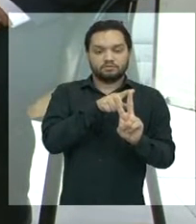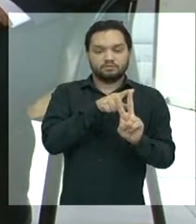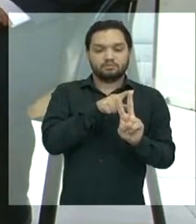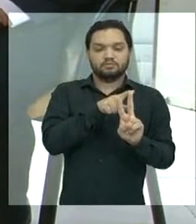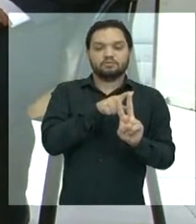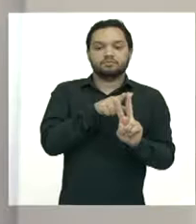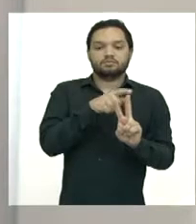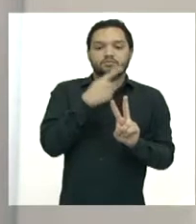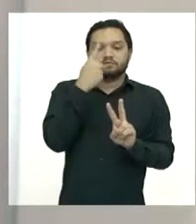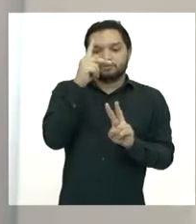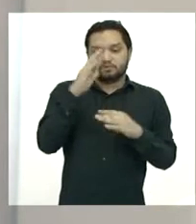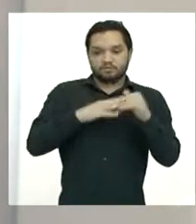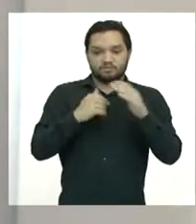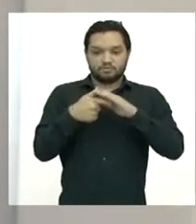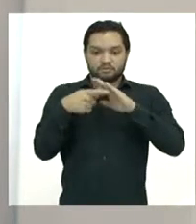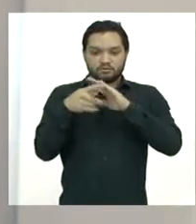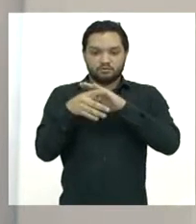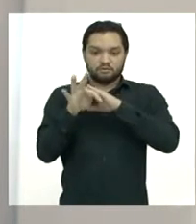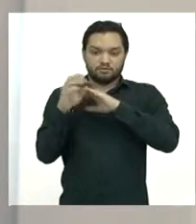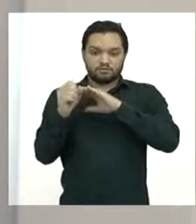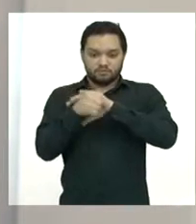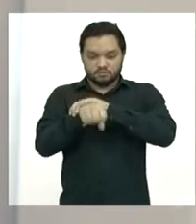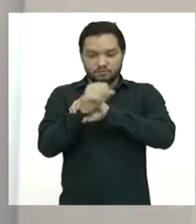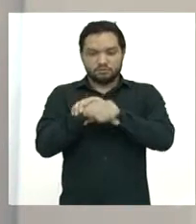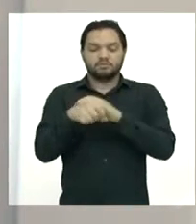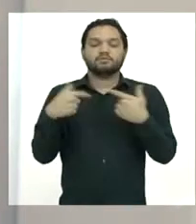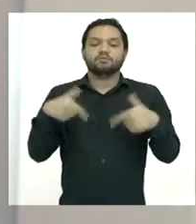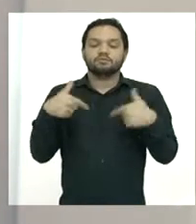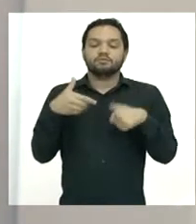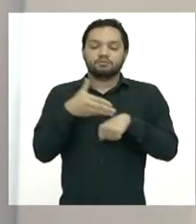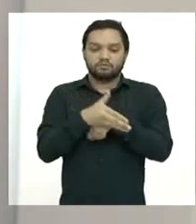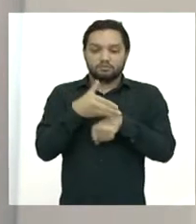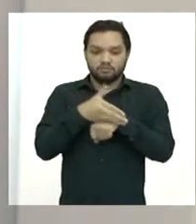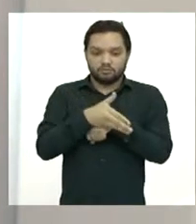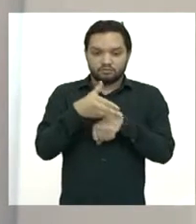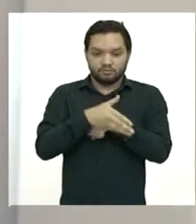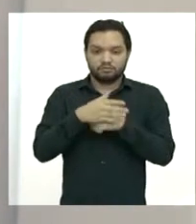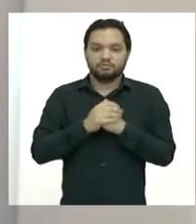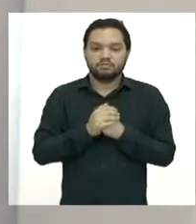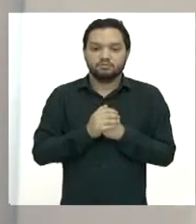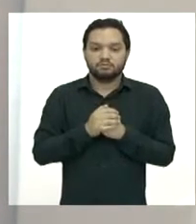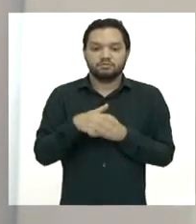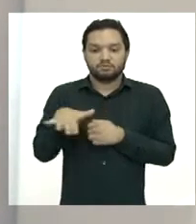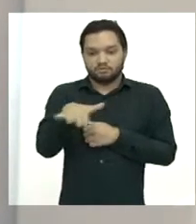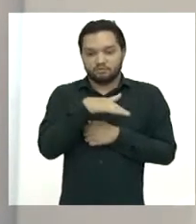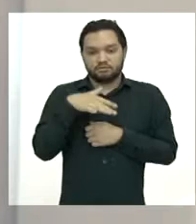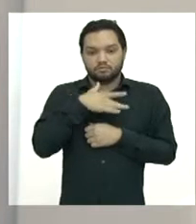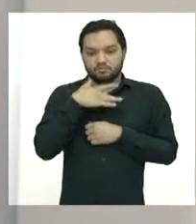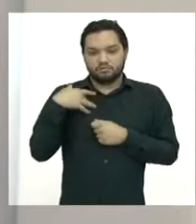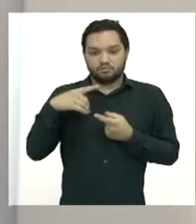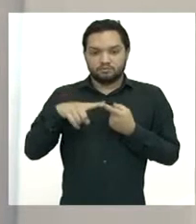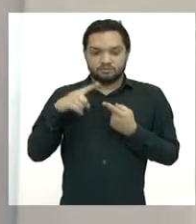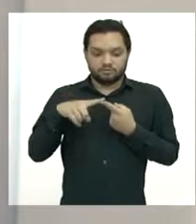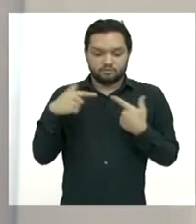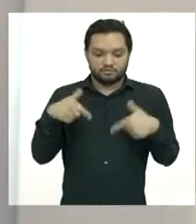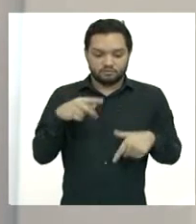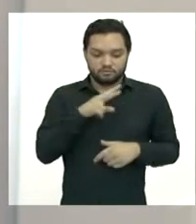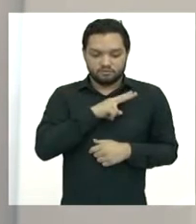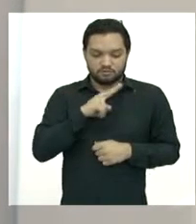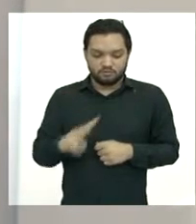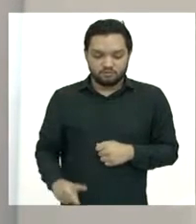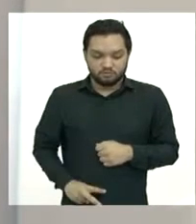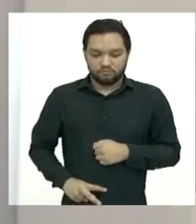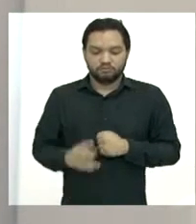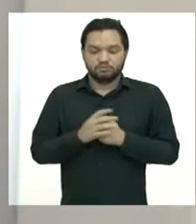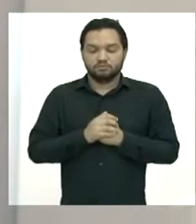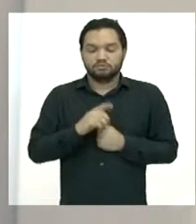profissão. São pessoas maravilhosas, atuantes, não só na área da saúde, né? Atuam como vereadores completos. A